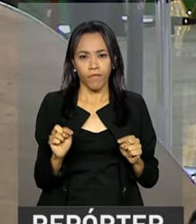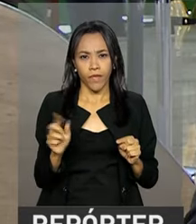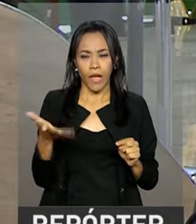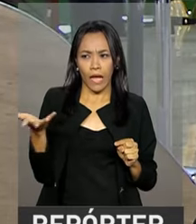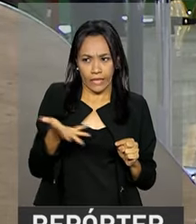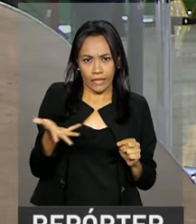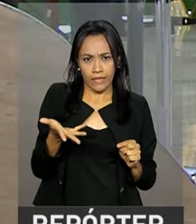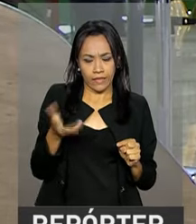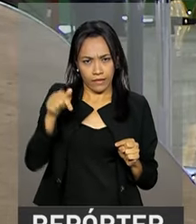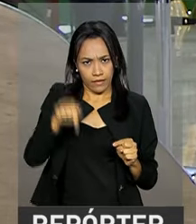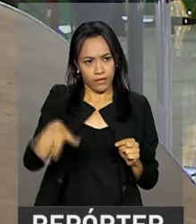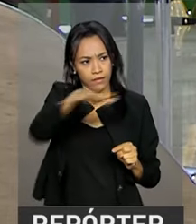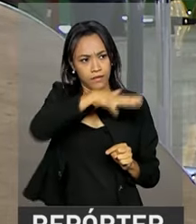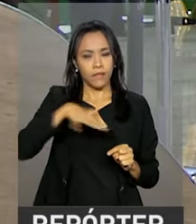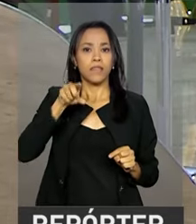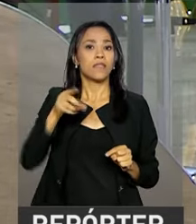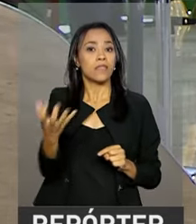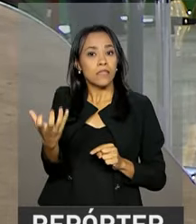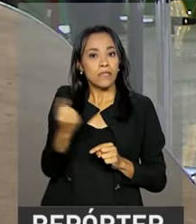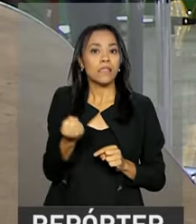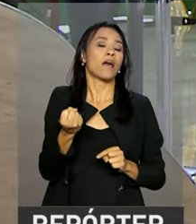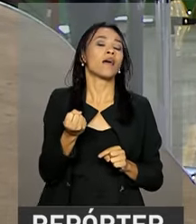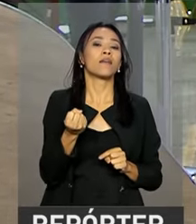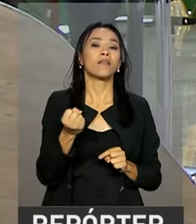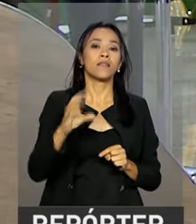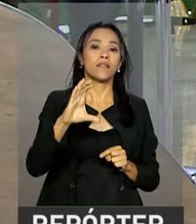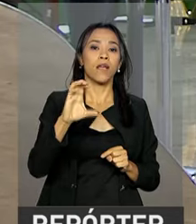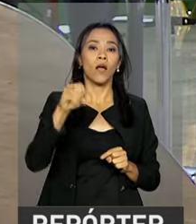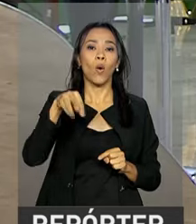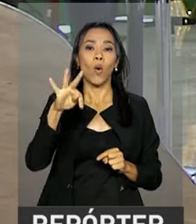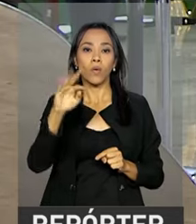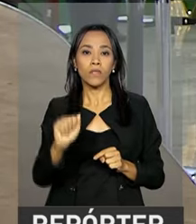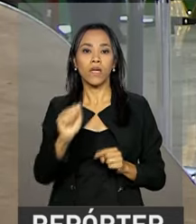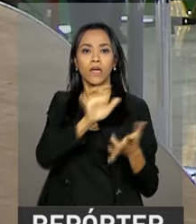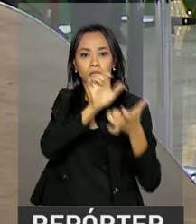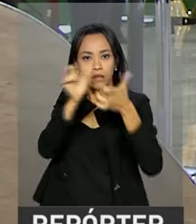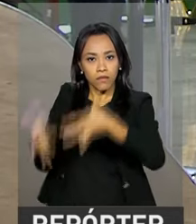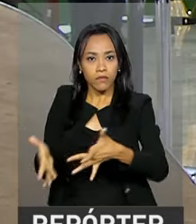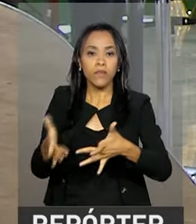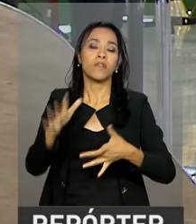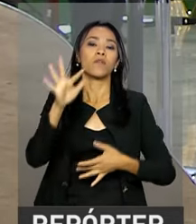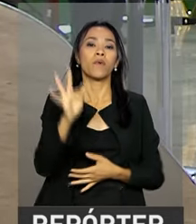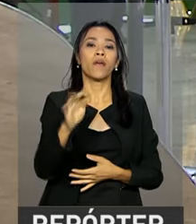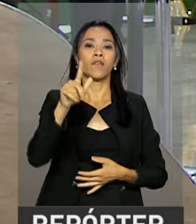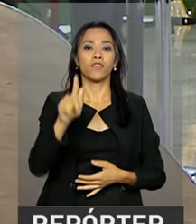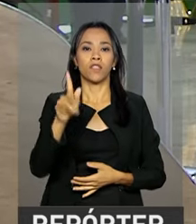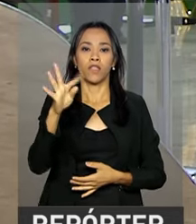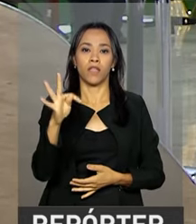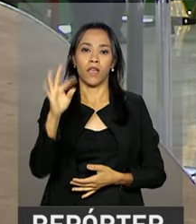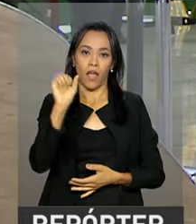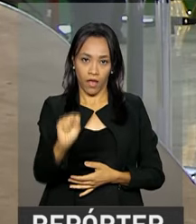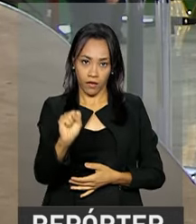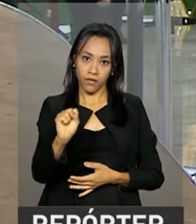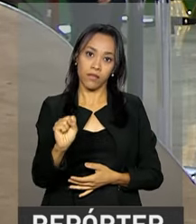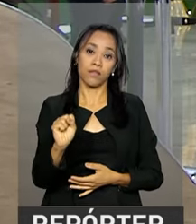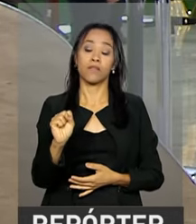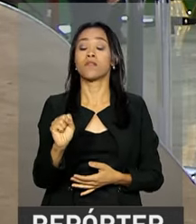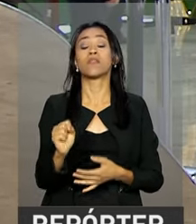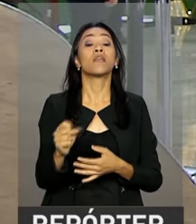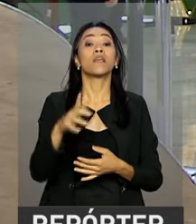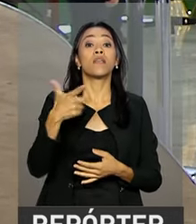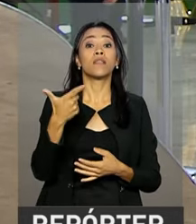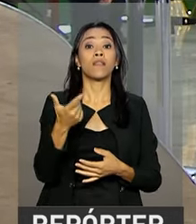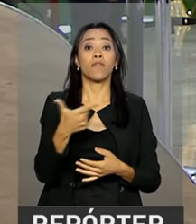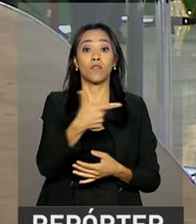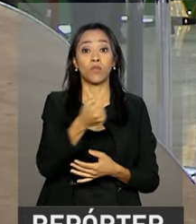por aqui é de que esses saques das contas inativas do FGTS que estavam inativas até o dia 31 de Dezembro de